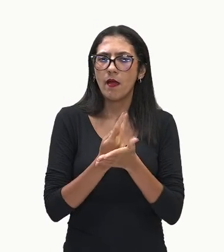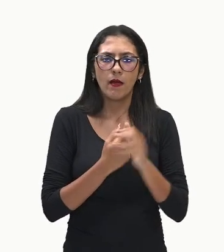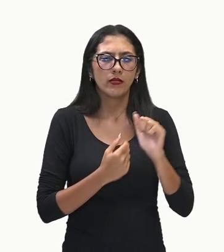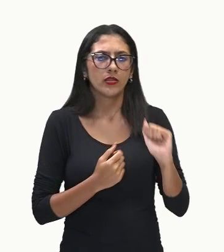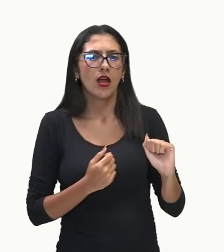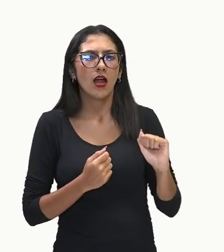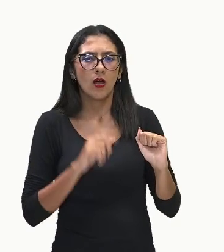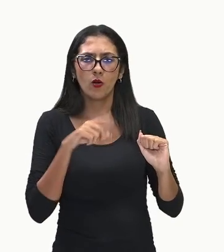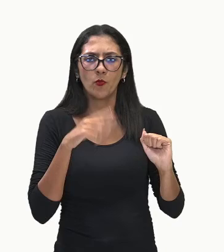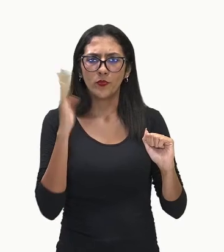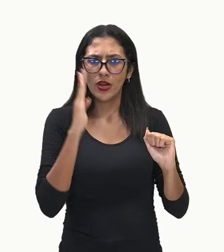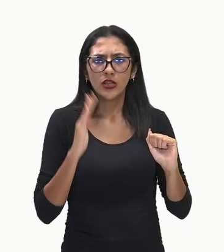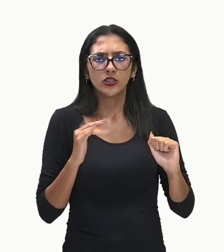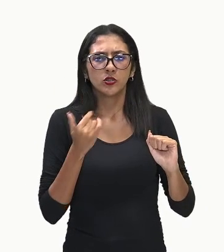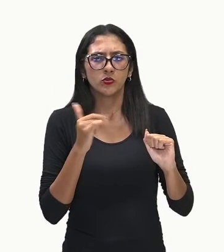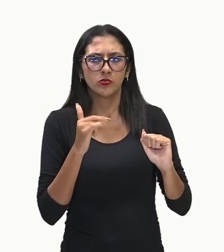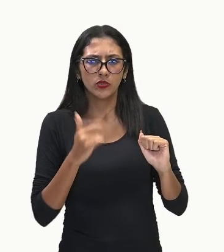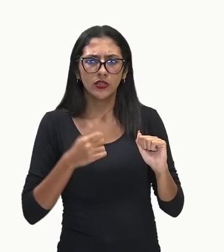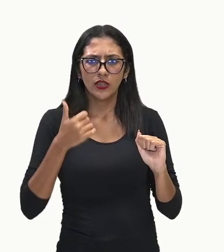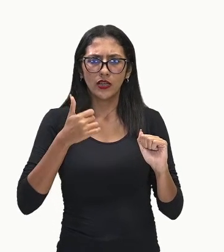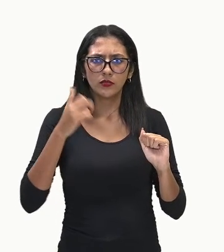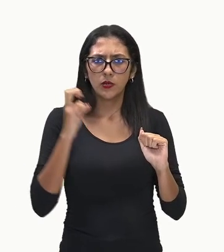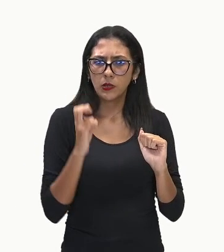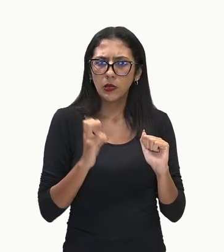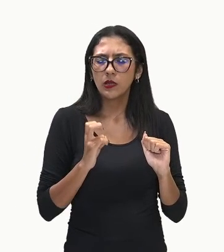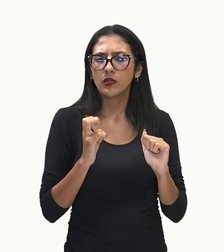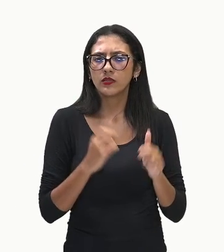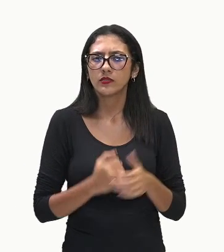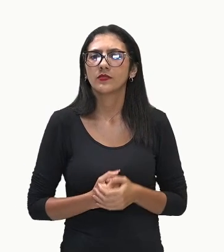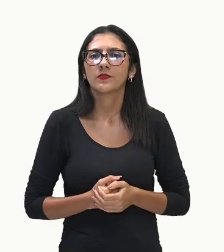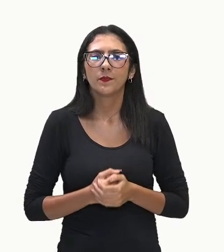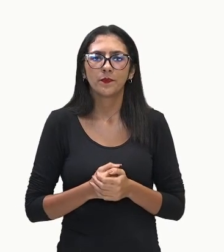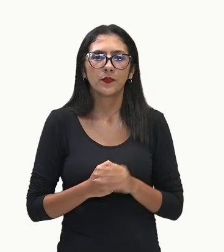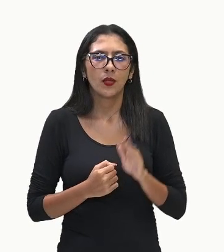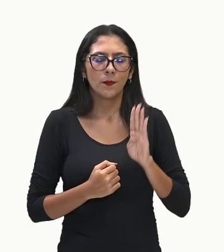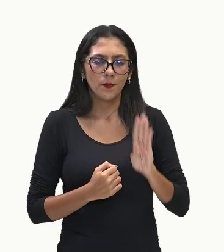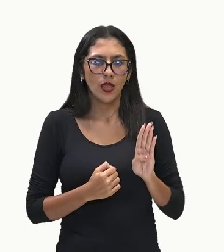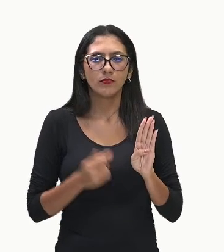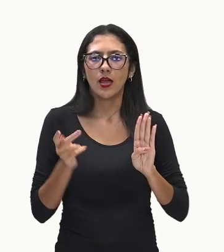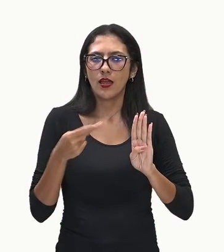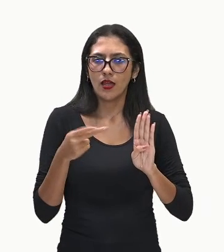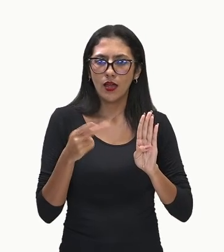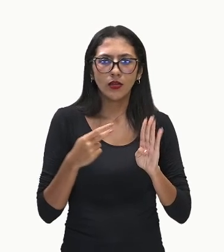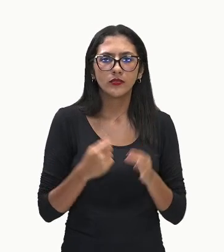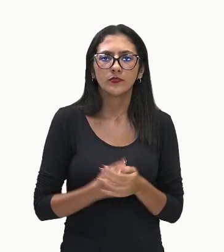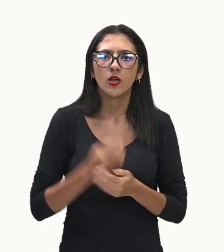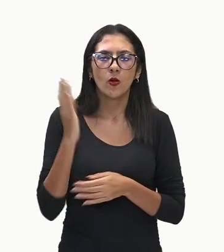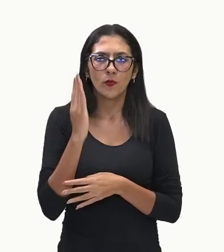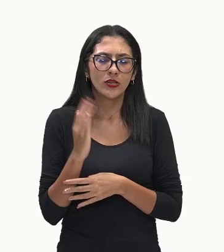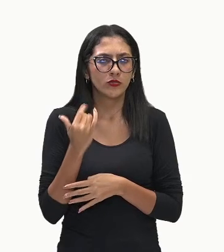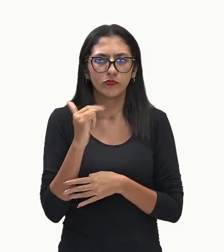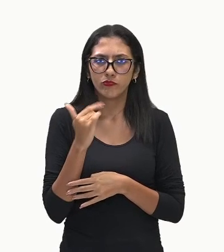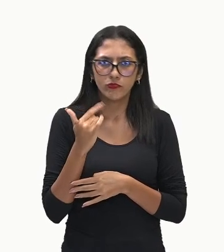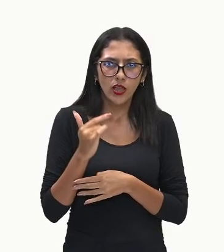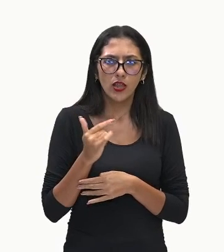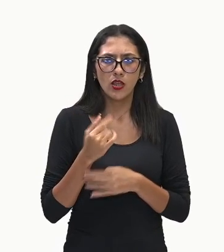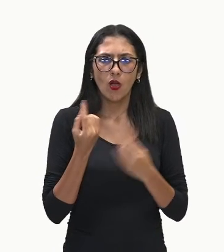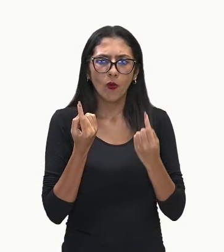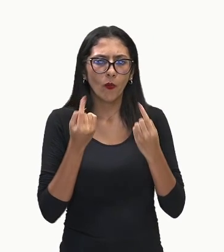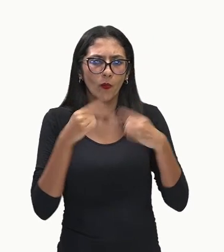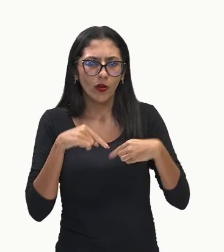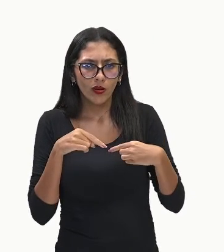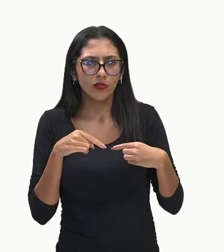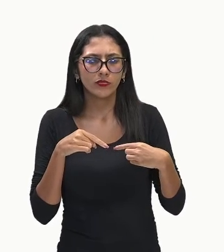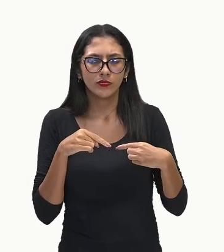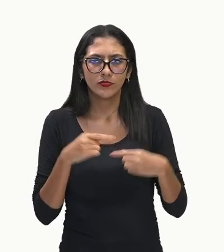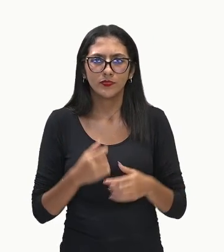ocupa a 15ª posição no ranking mundial de produção de mel. Alternativa B também é incorreta. O Brasil não está entre os 6 primeiros no ranking mundial de produção